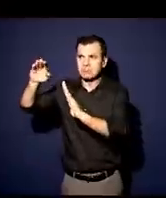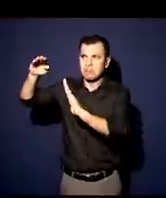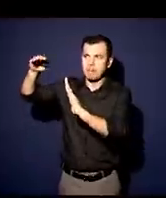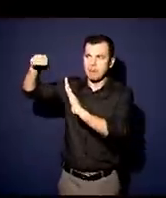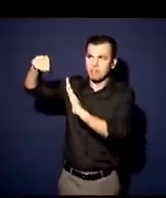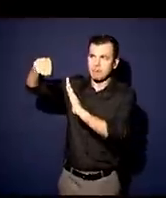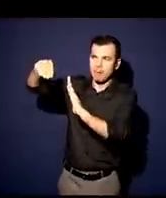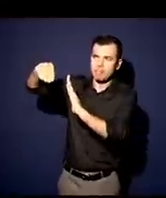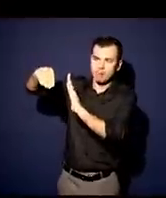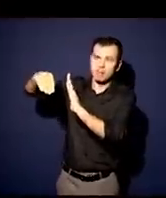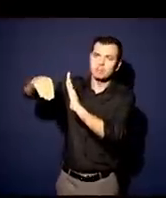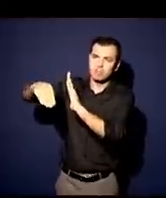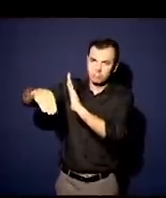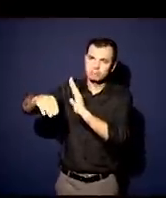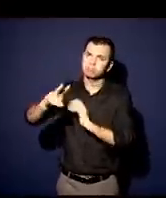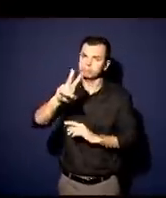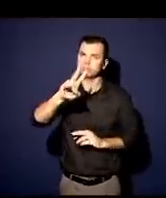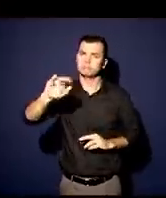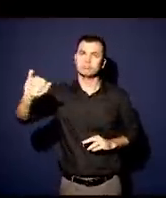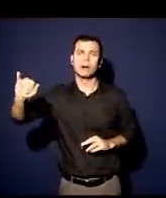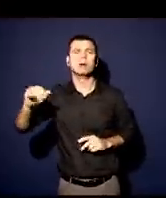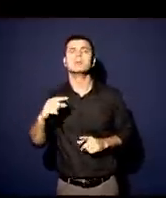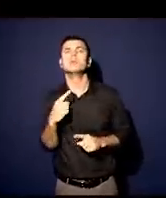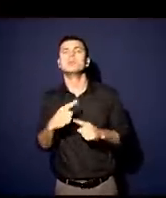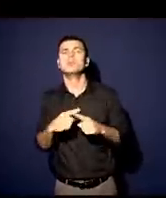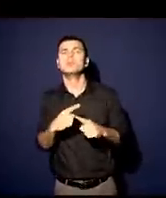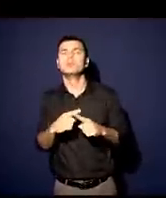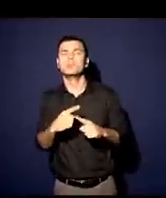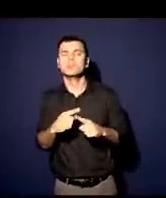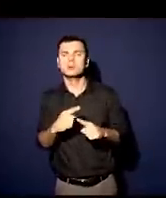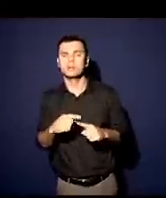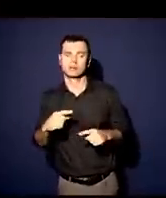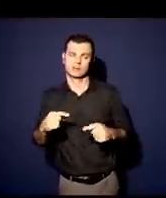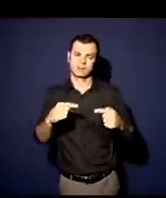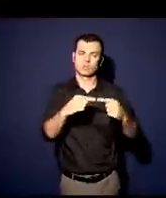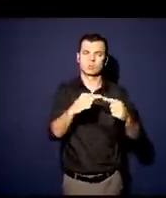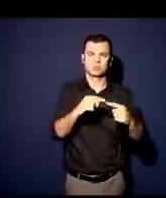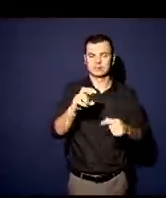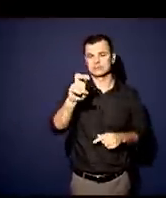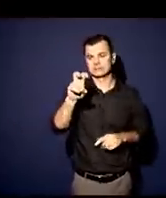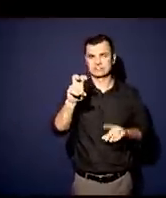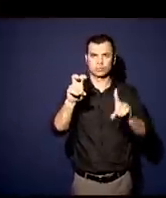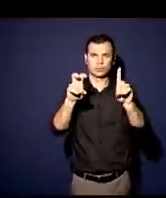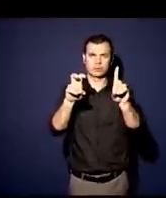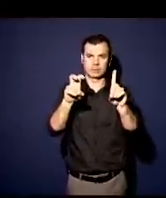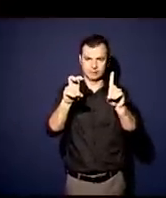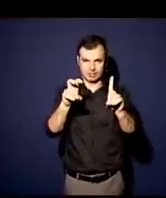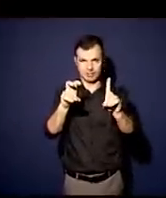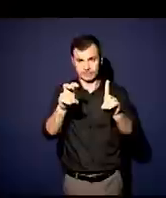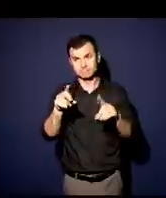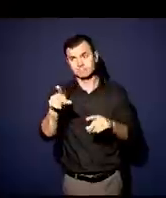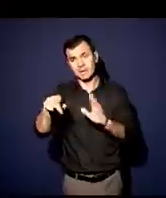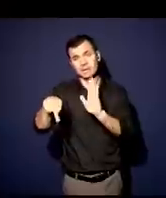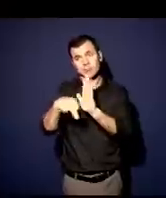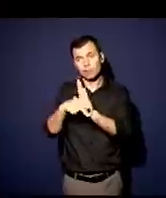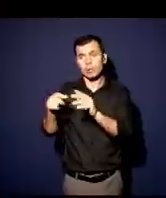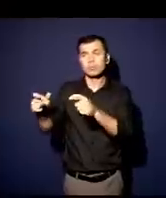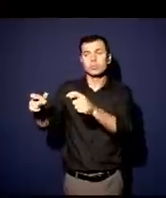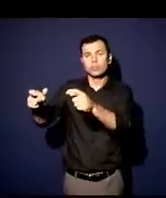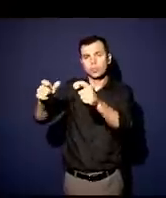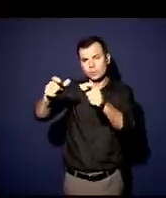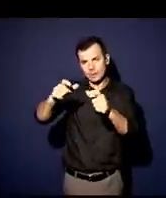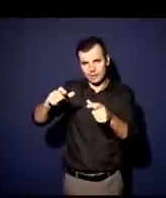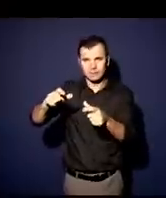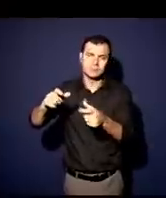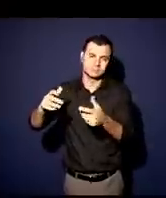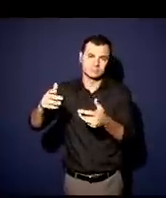ainda mais. Razões. Eu chamo isso de 5D. Primeiro é a demografia, que realmente